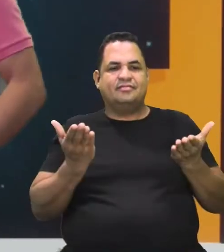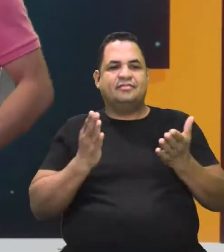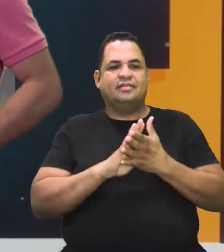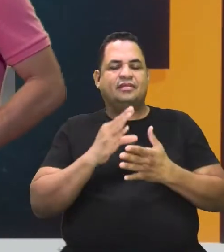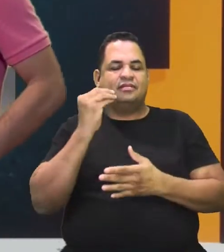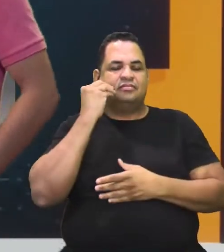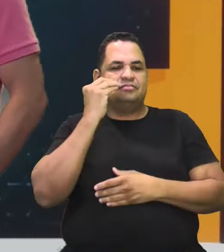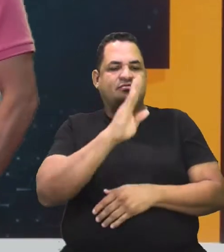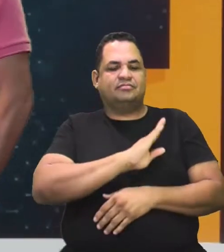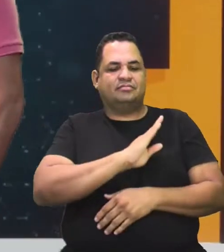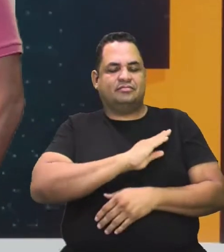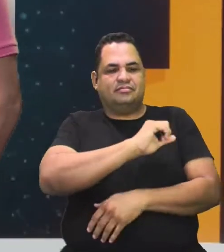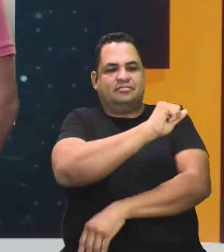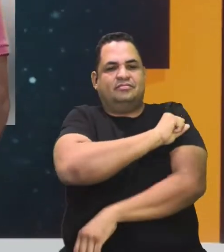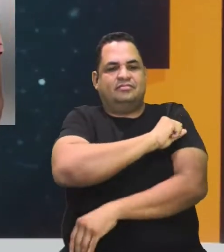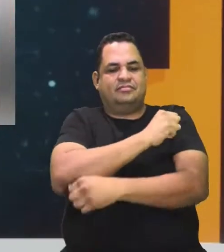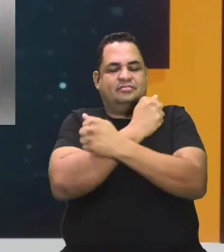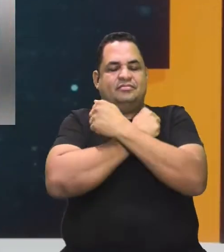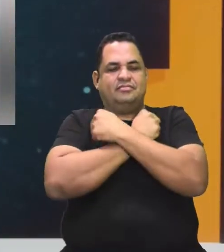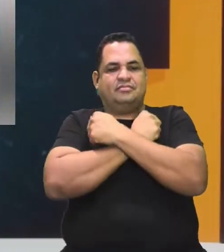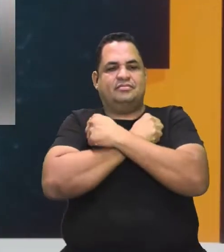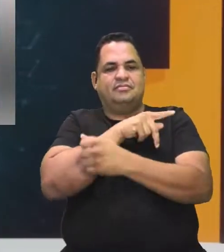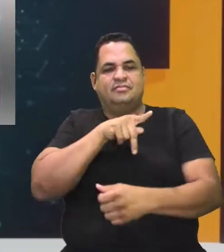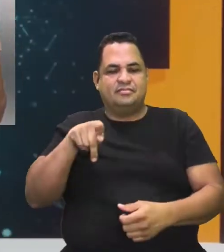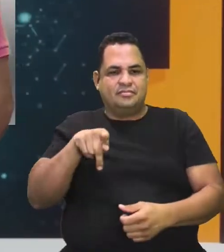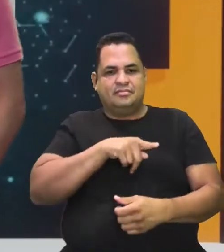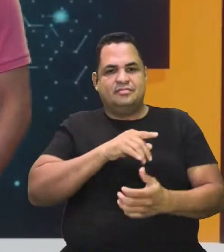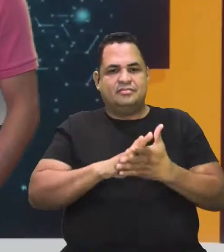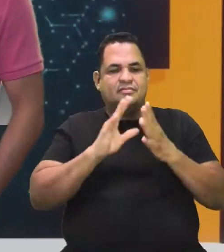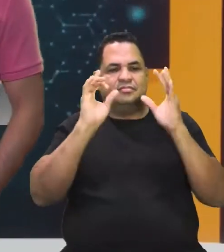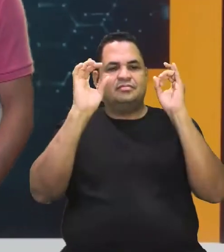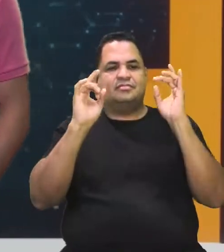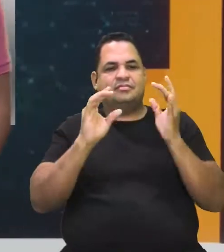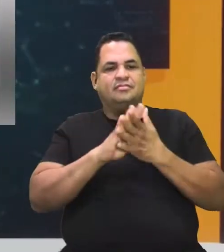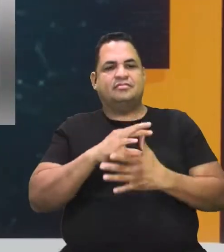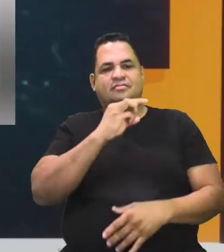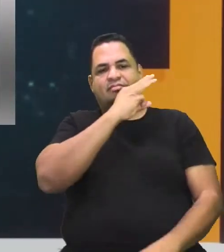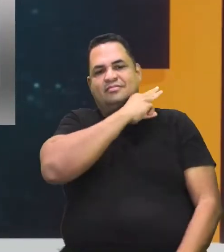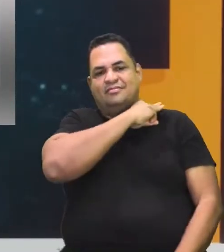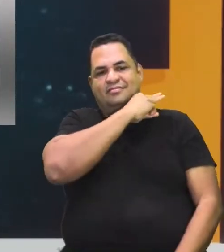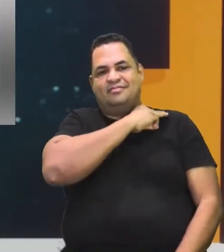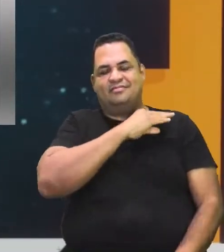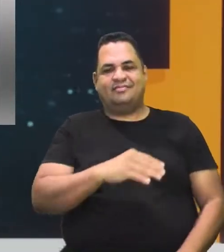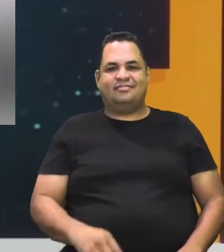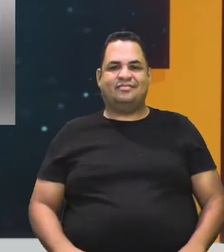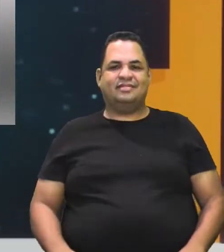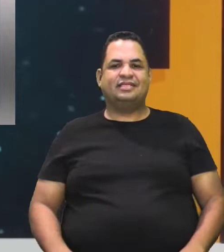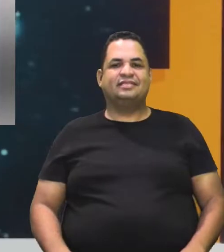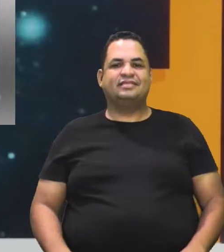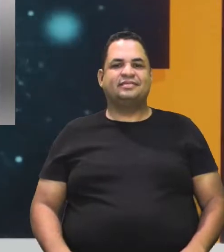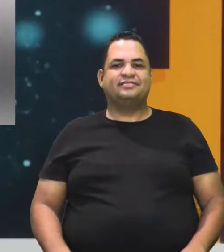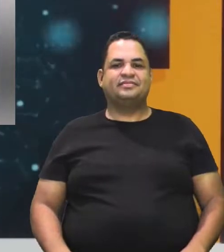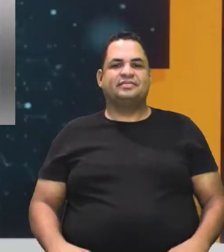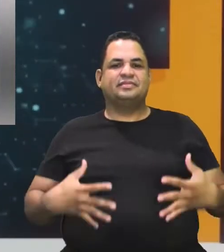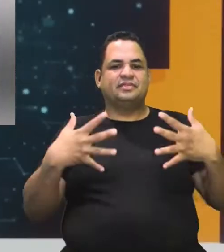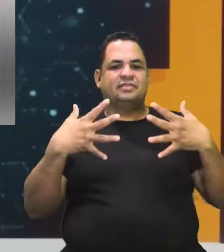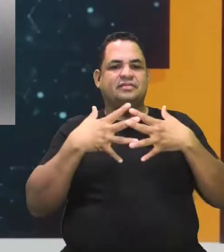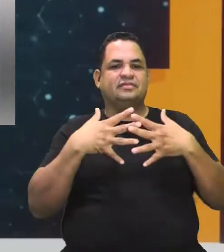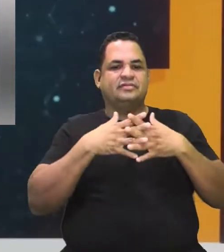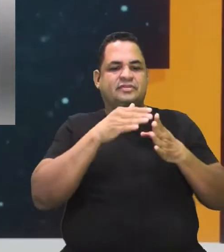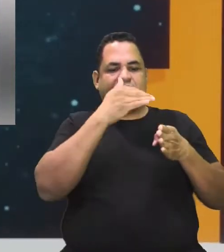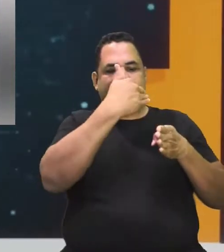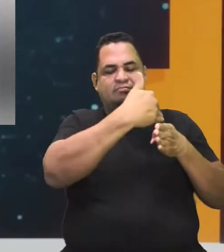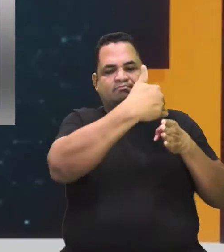beijo no coração dos alunos, abraço aos professores presenciais, em especial ao do terceirão, né? Eu estava confundindo esse muro